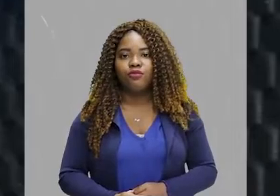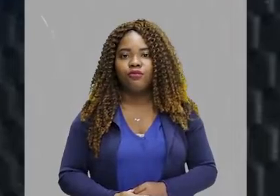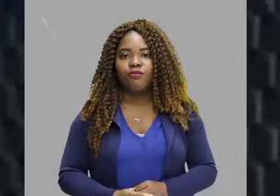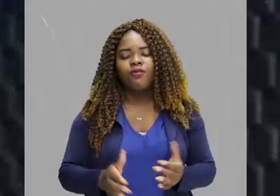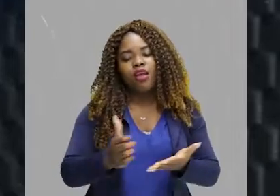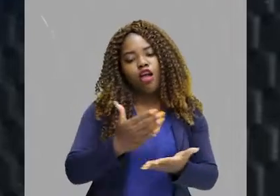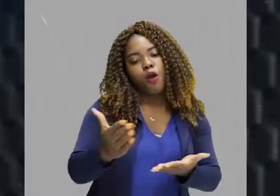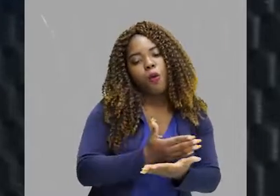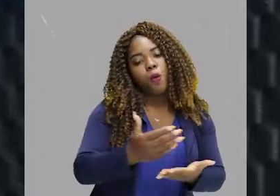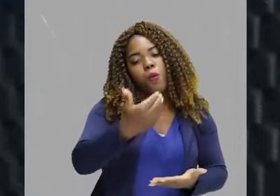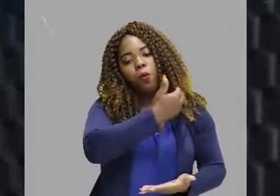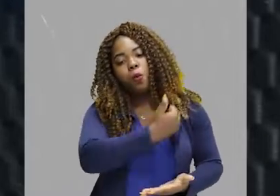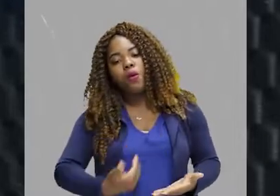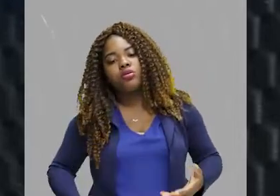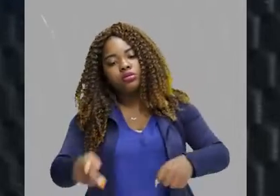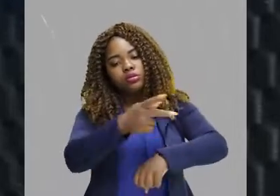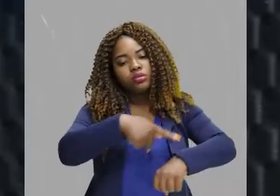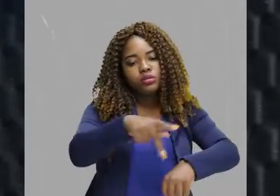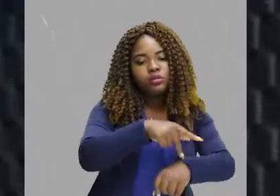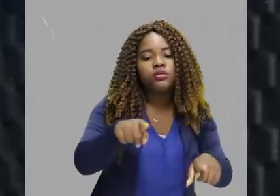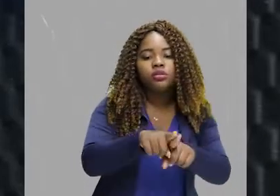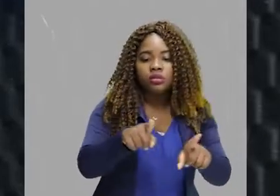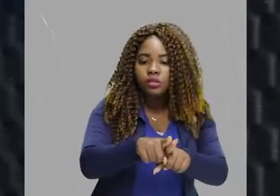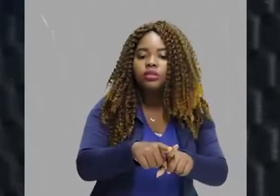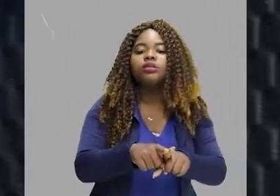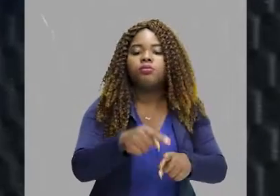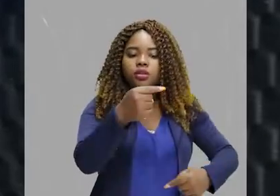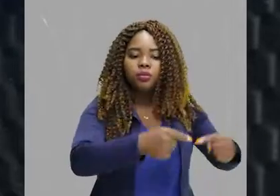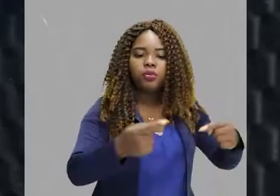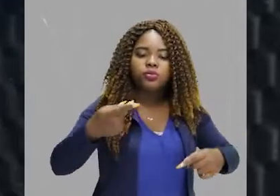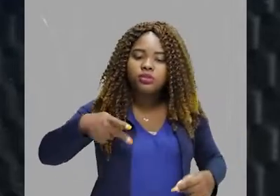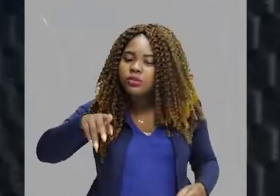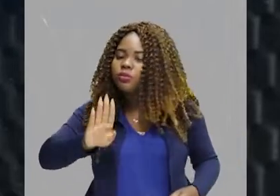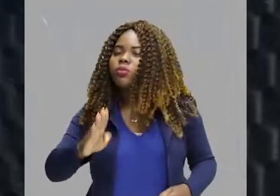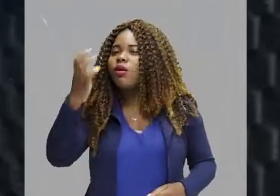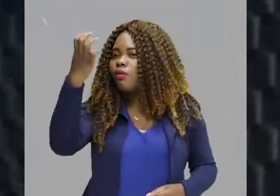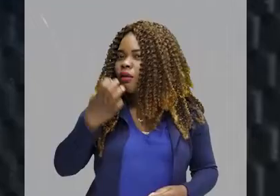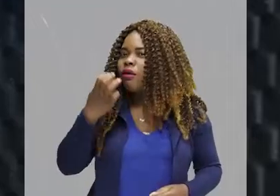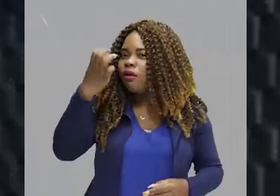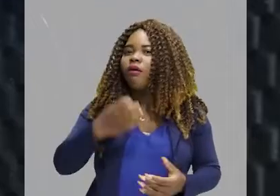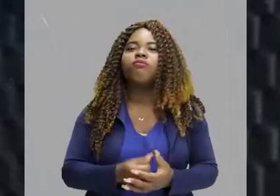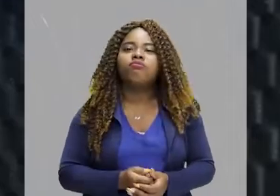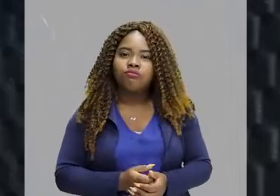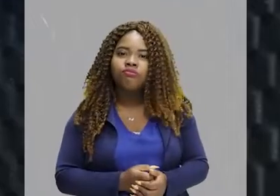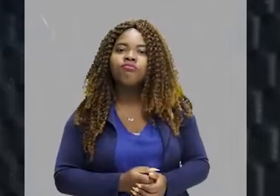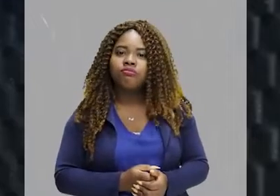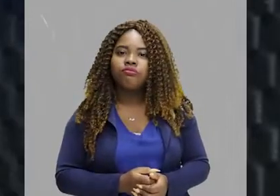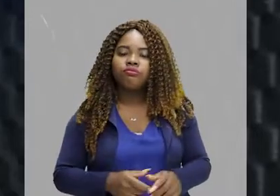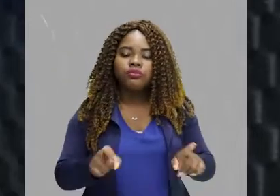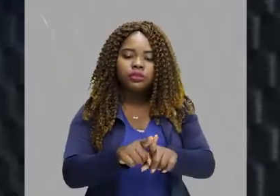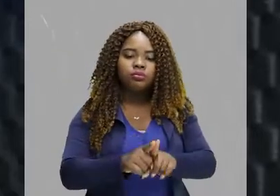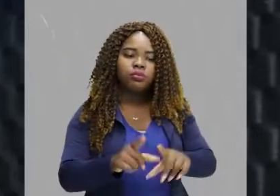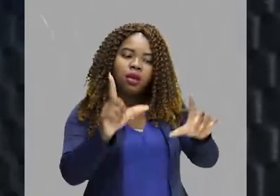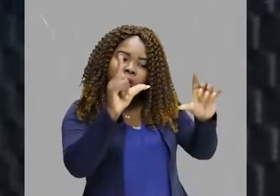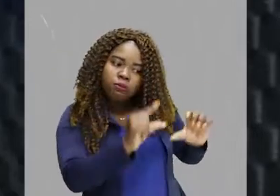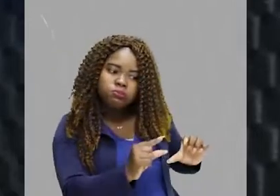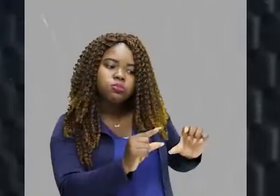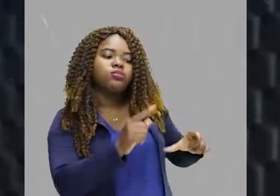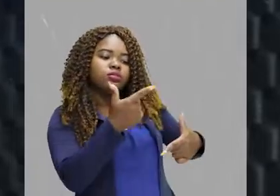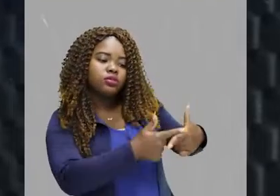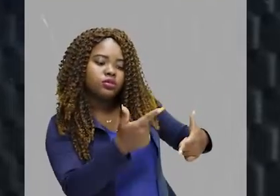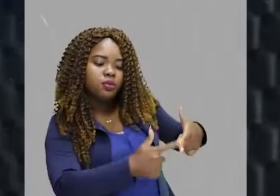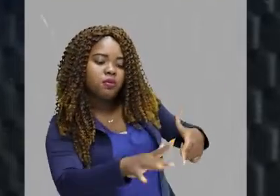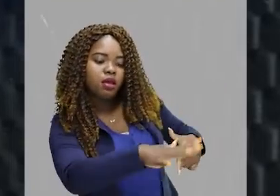Alguns governos, alguns países também têm políticas públicas muito sérias em relação à amenização ou redução dos